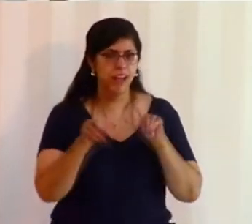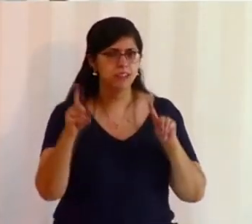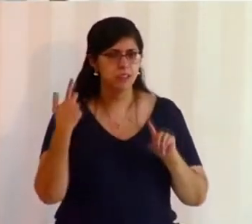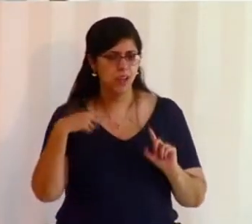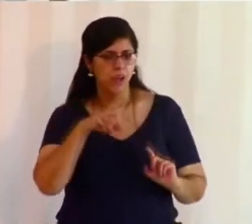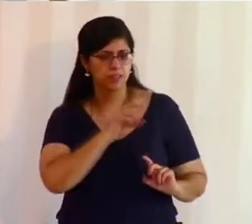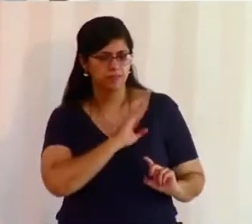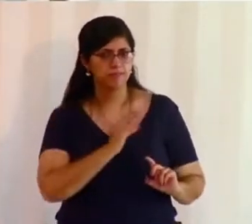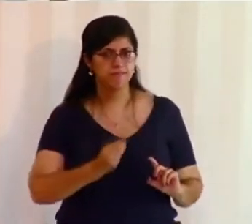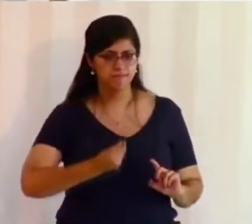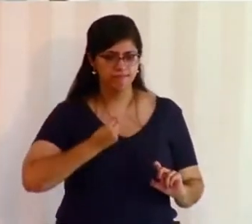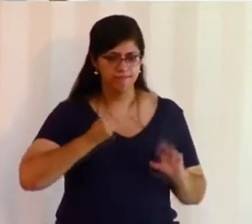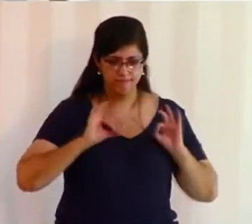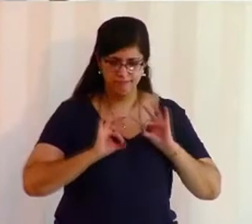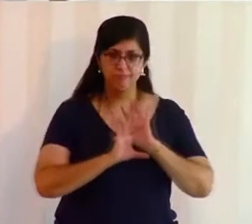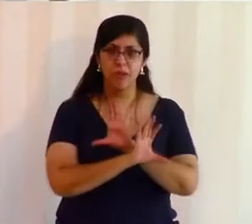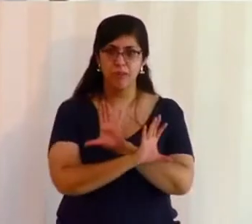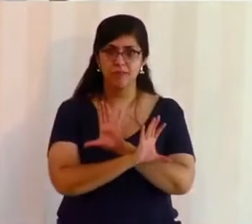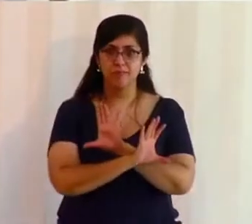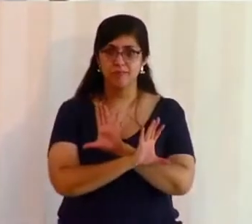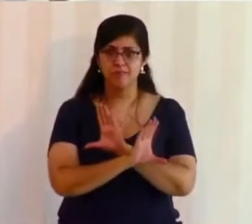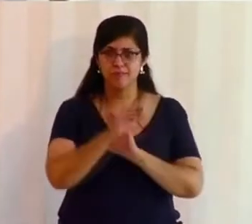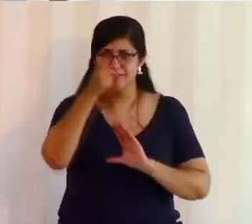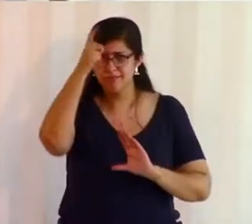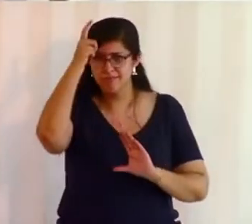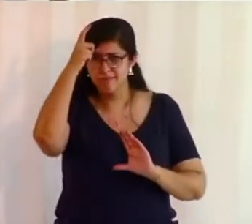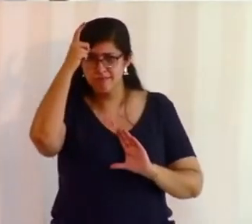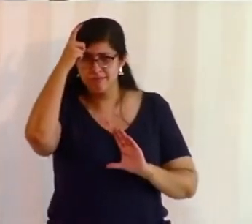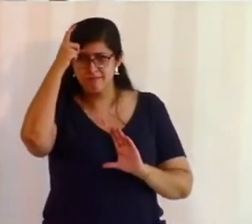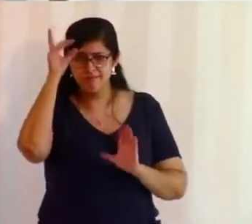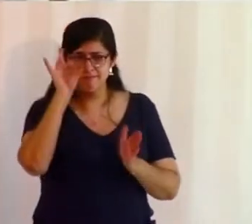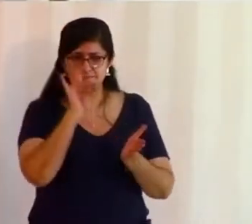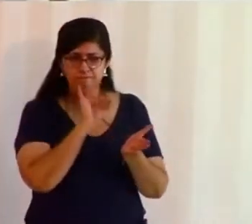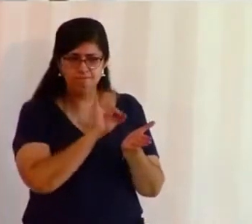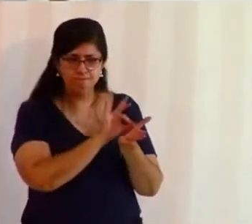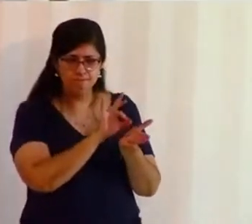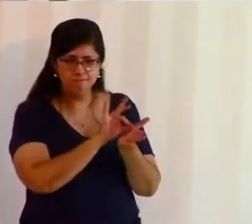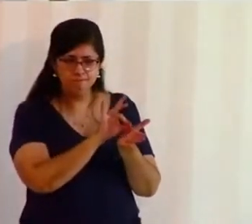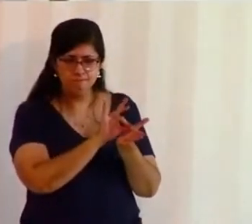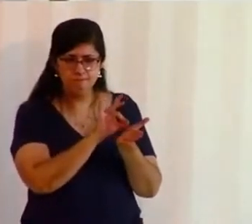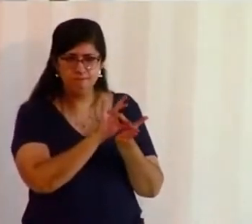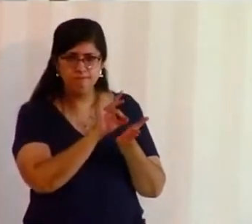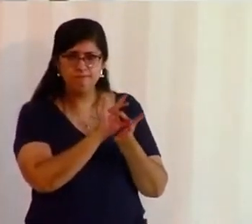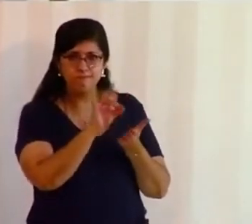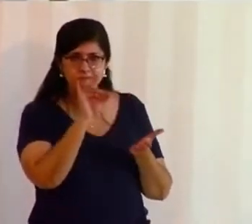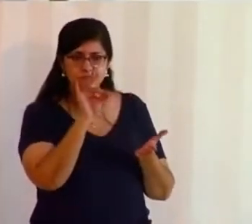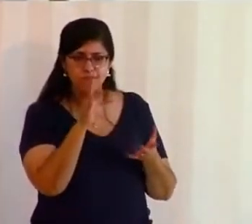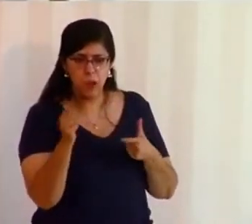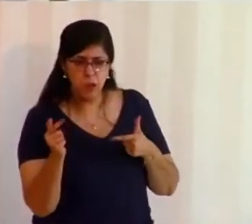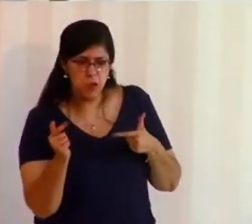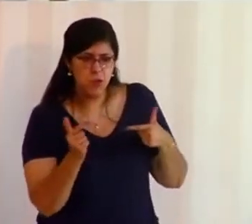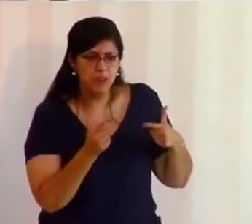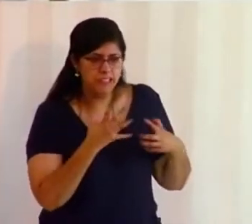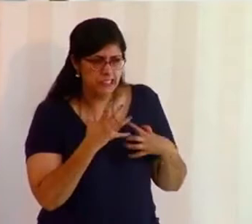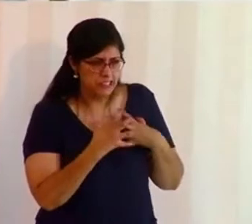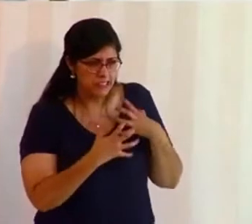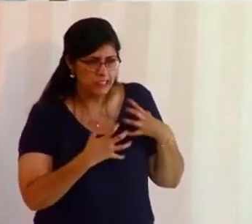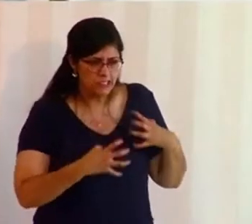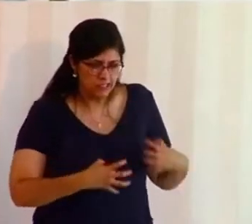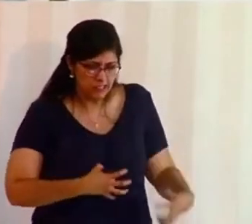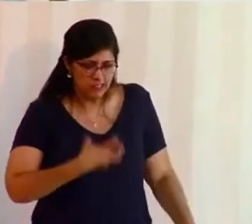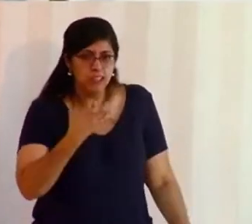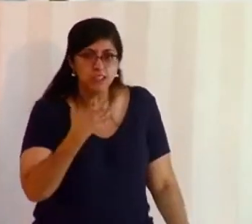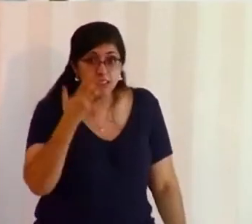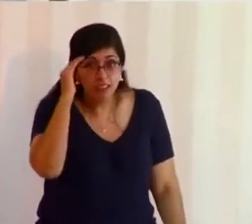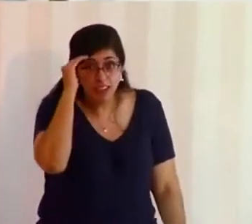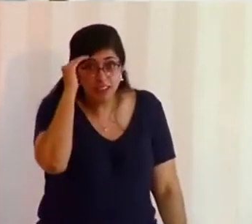para as oposições. O inimigo não ficará contente, porque você está meio que saqueando no inferno pessoas perdidas, pessoas